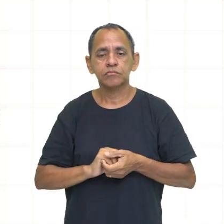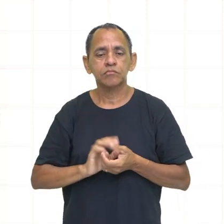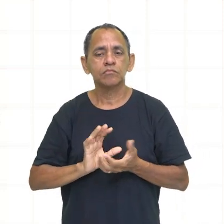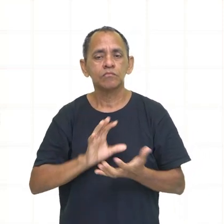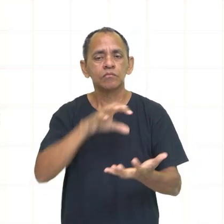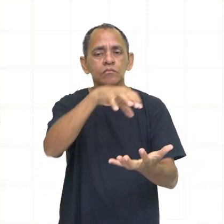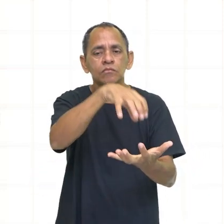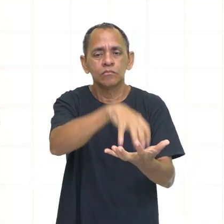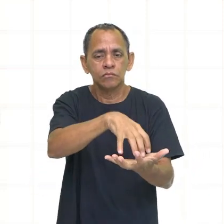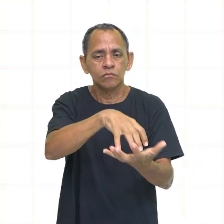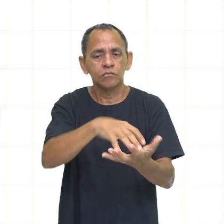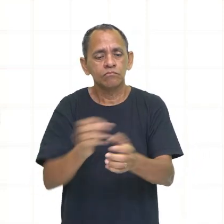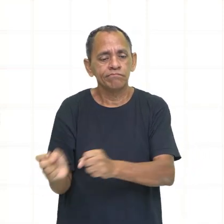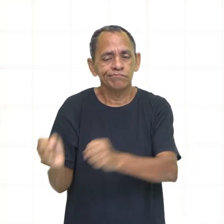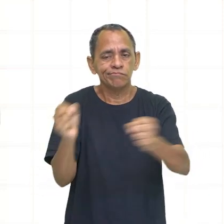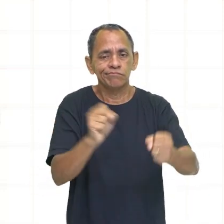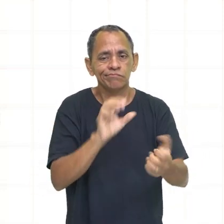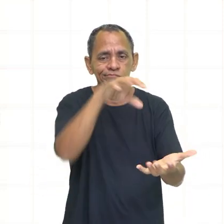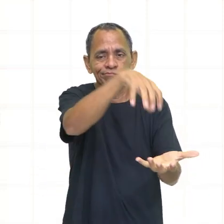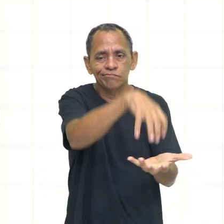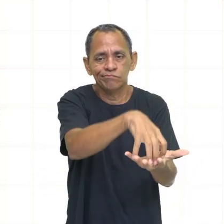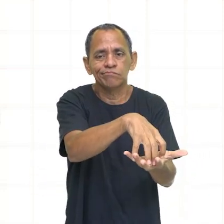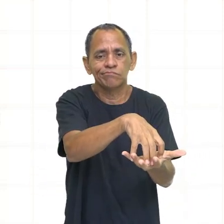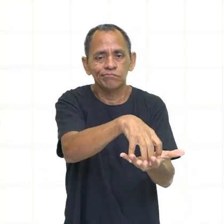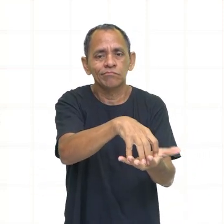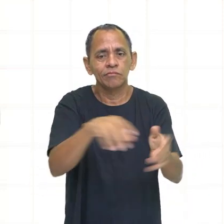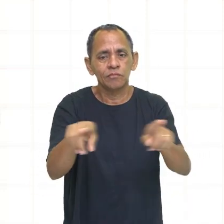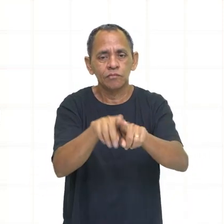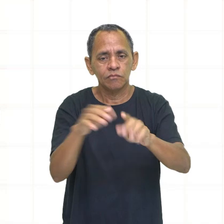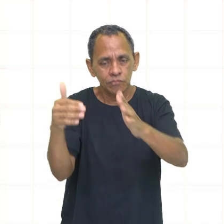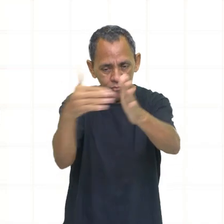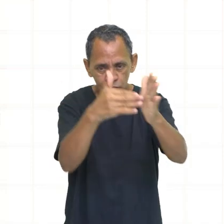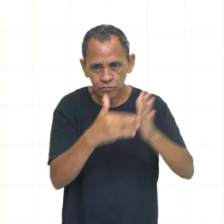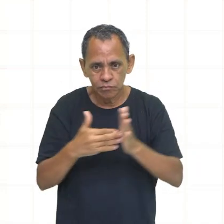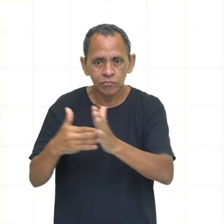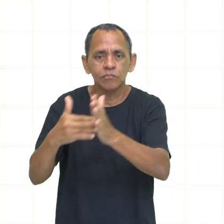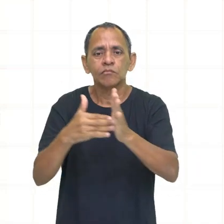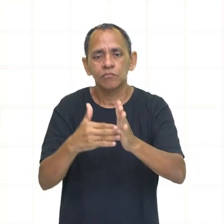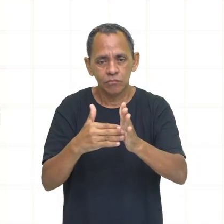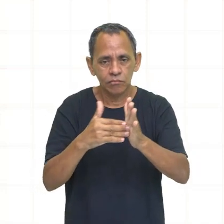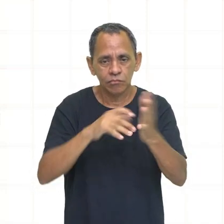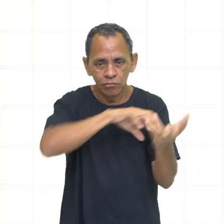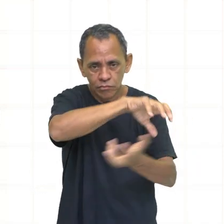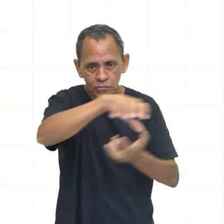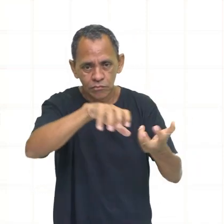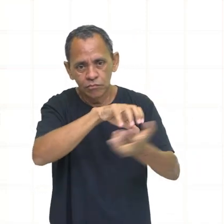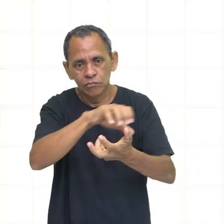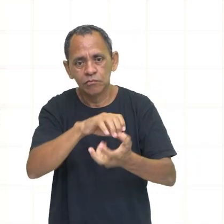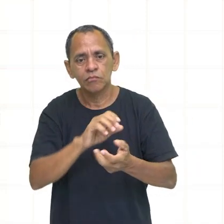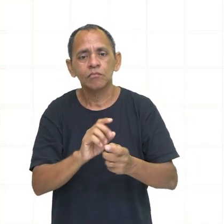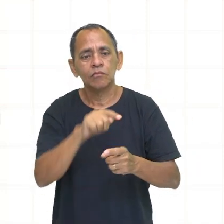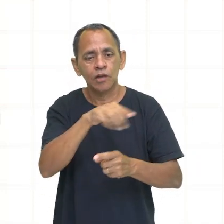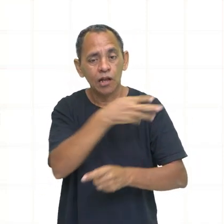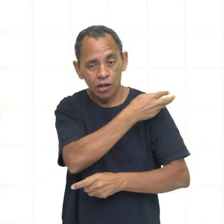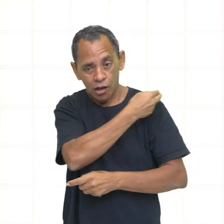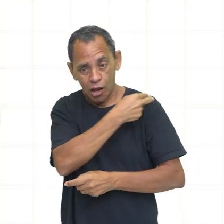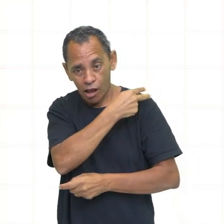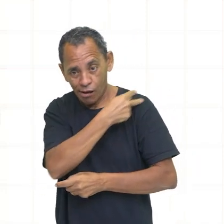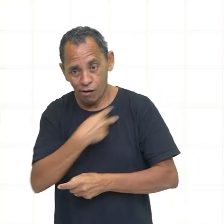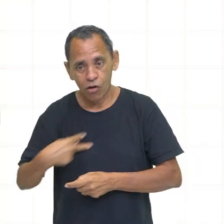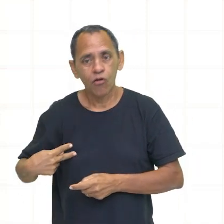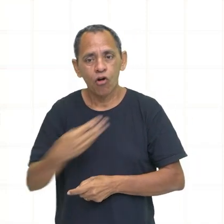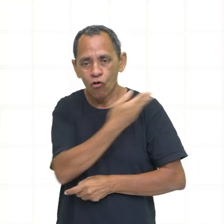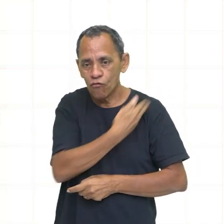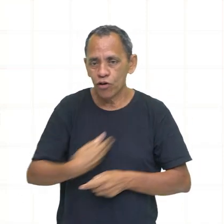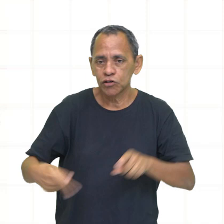poder central e reprimir qualquer oposição ao regime. por conta, né, de eles terem esse poder